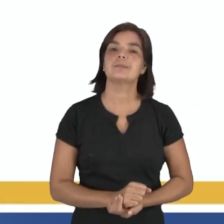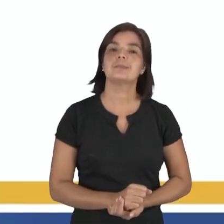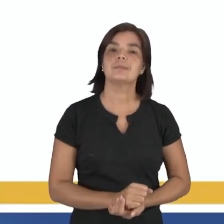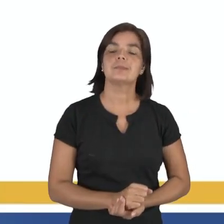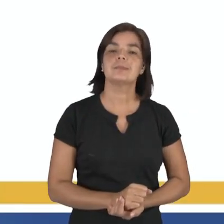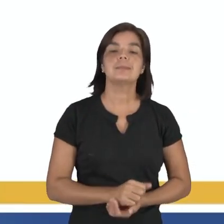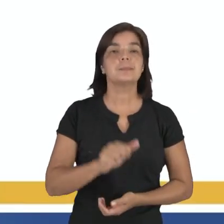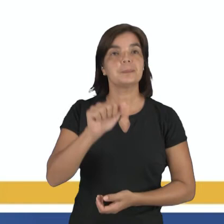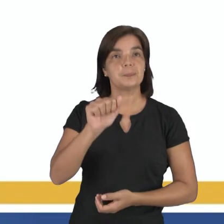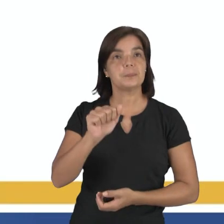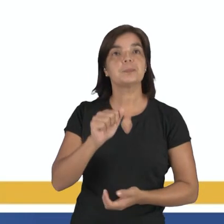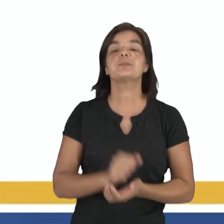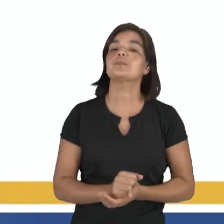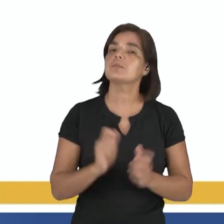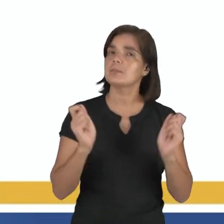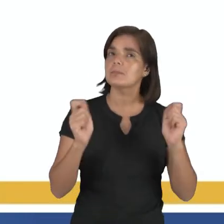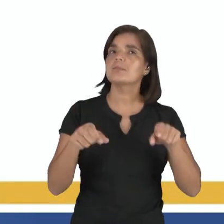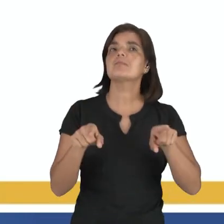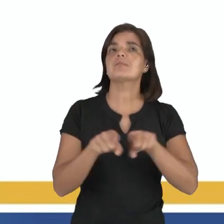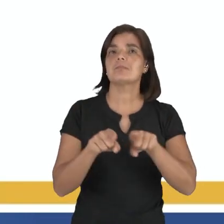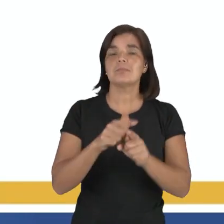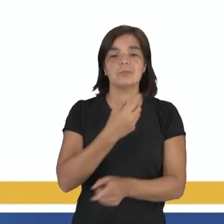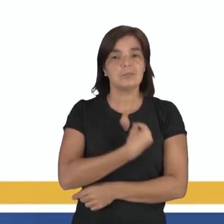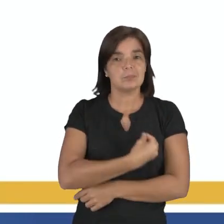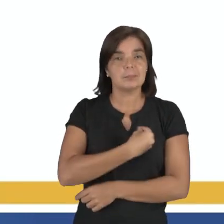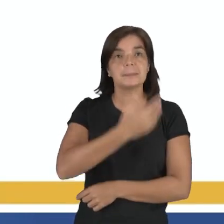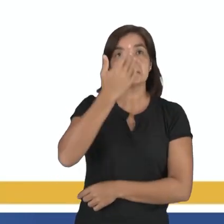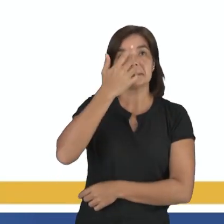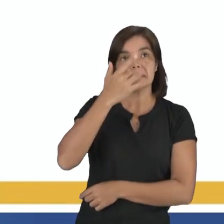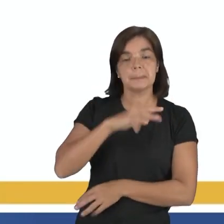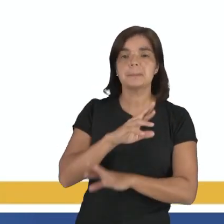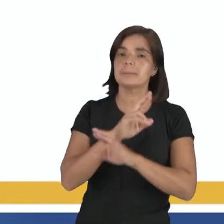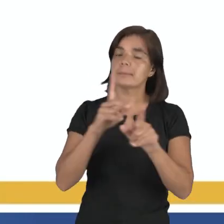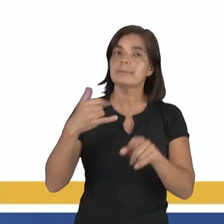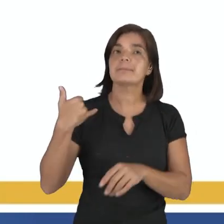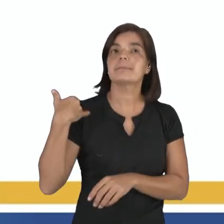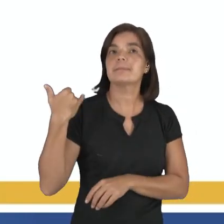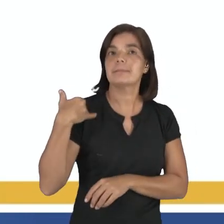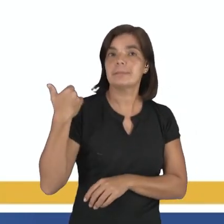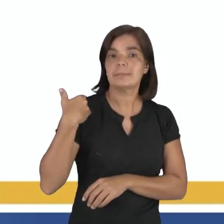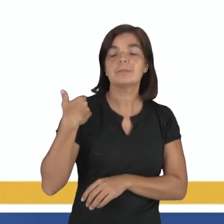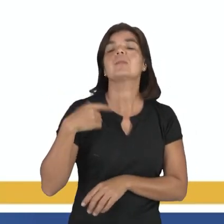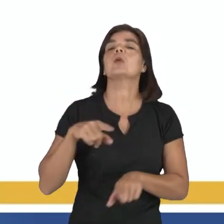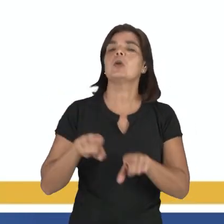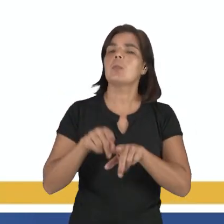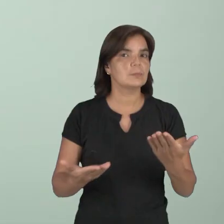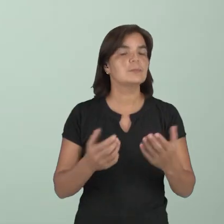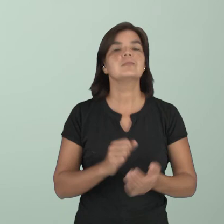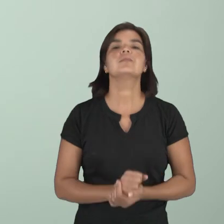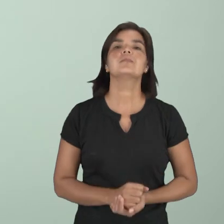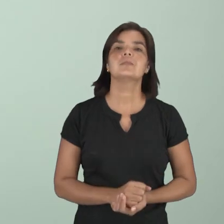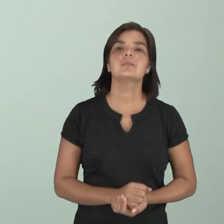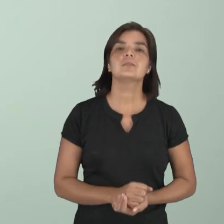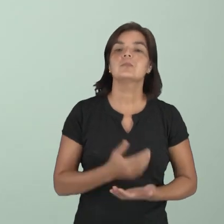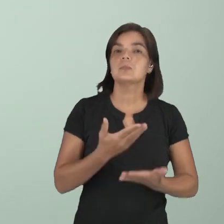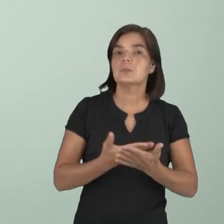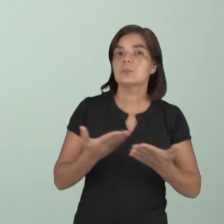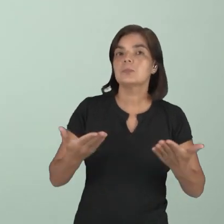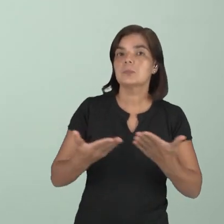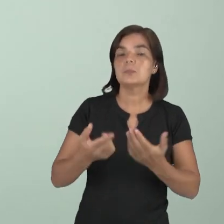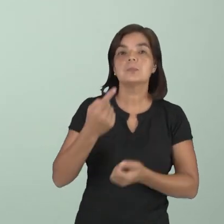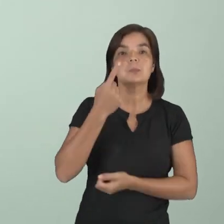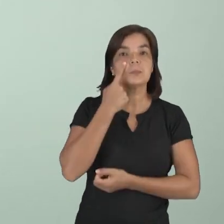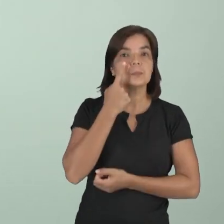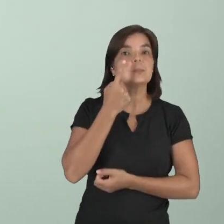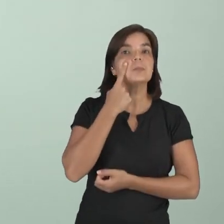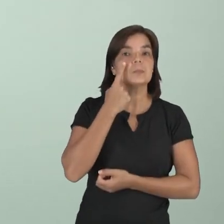nosso gabarito é A, tá? O jogo possibilita a participação de crianças de diferentes idades e nível de habilidades motoras. Na aula de hoje, nós